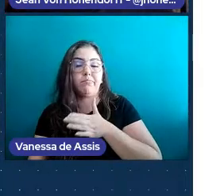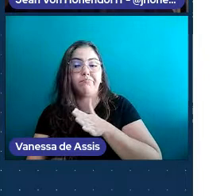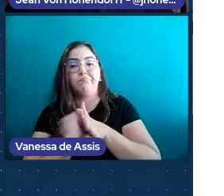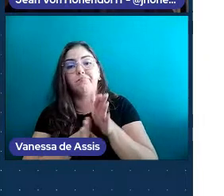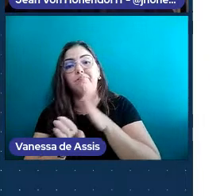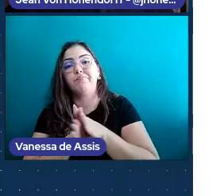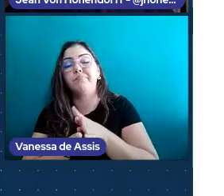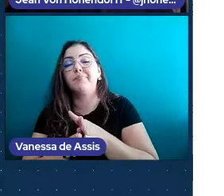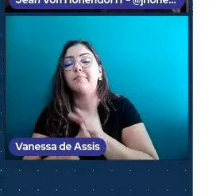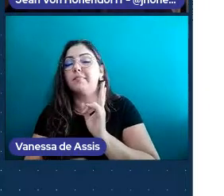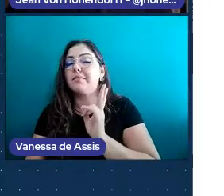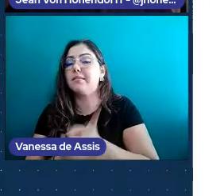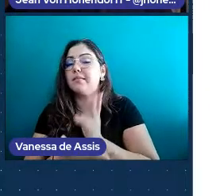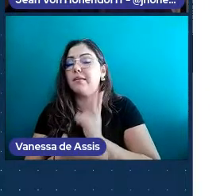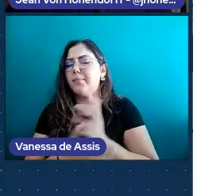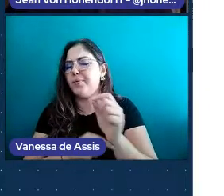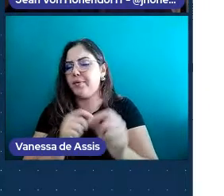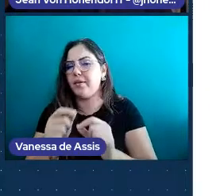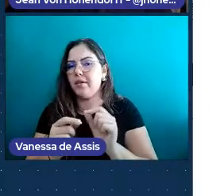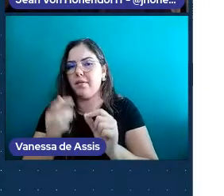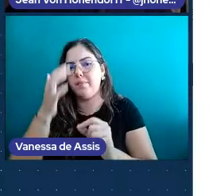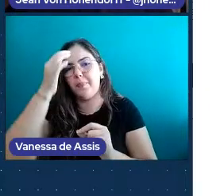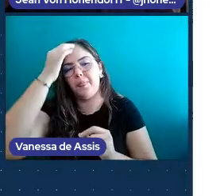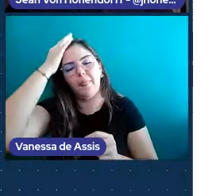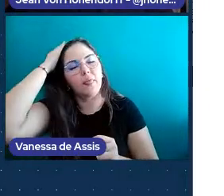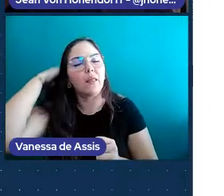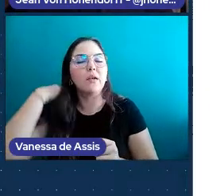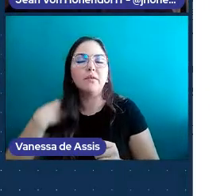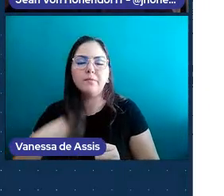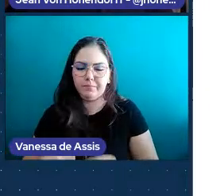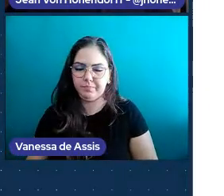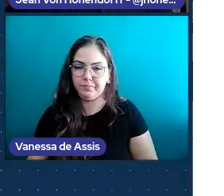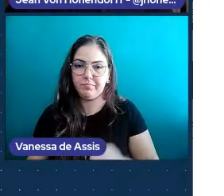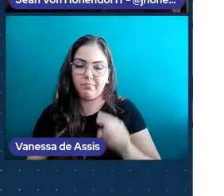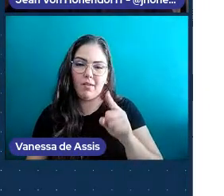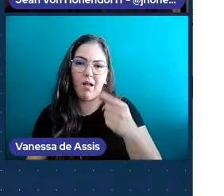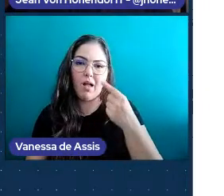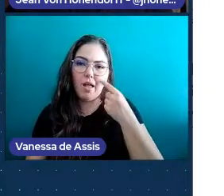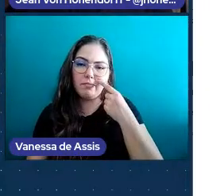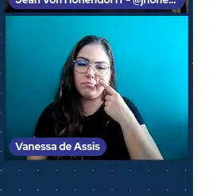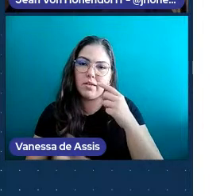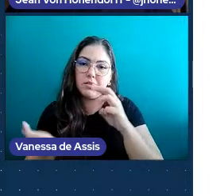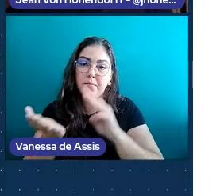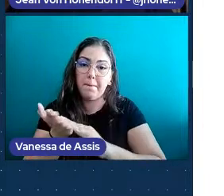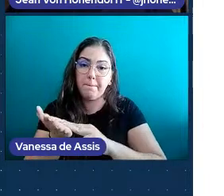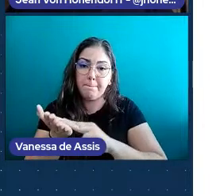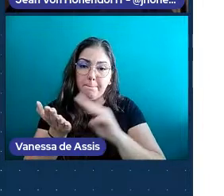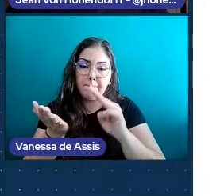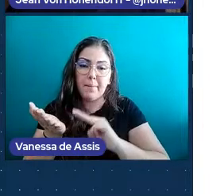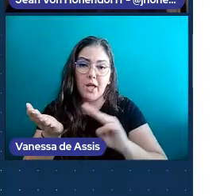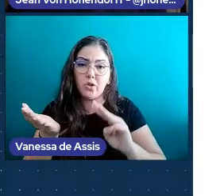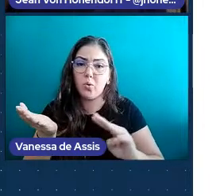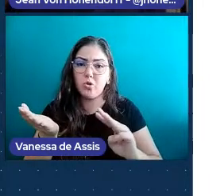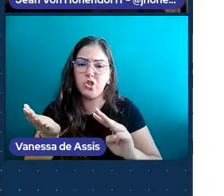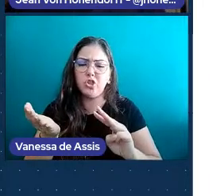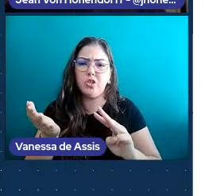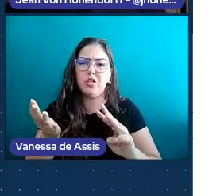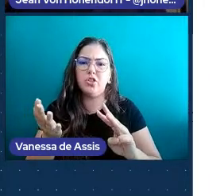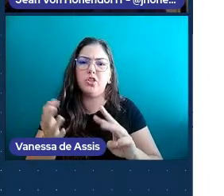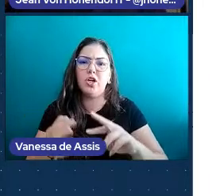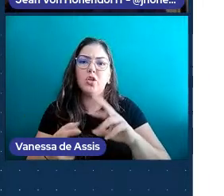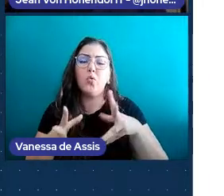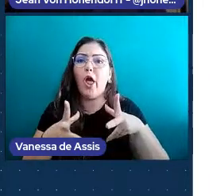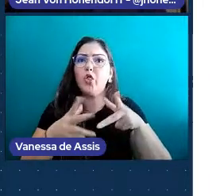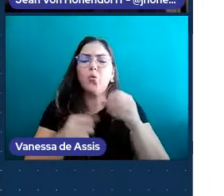Não, a priori, nenhum desses métodos, desses procedimentos de escolha dos participantes é bom ou ruim. Vai depender da